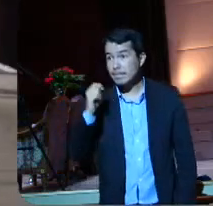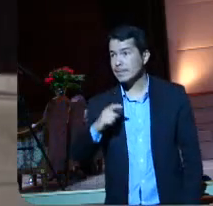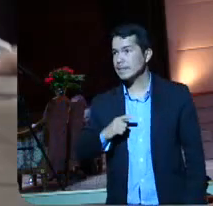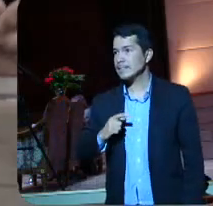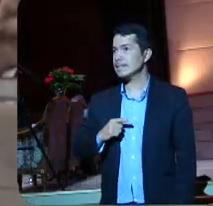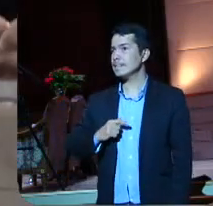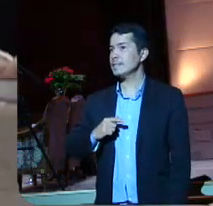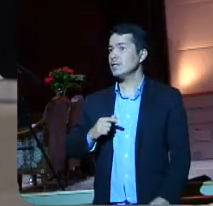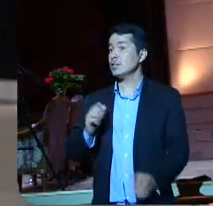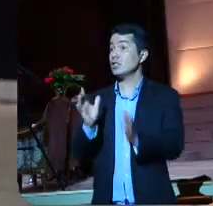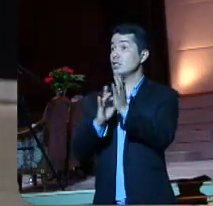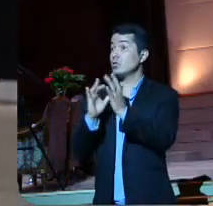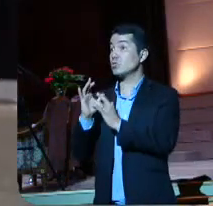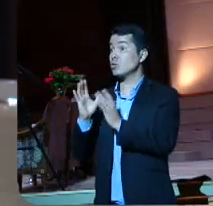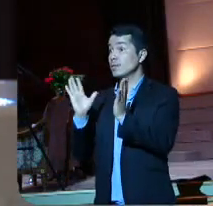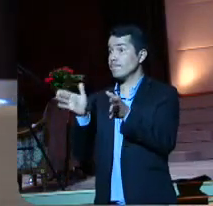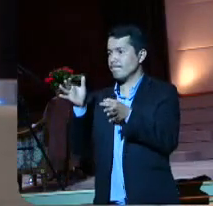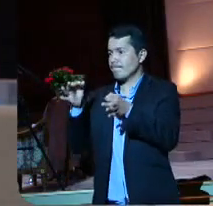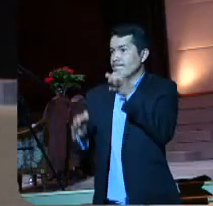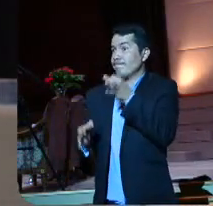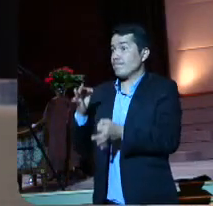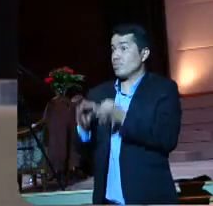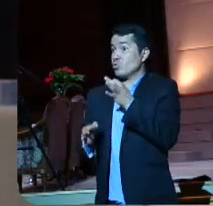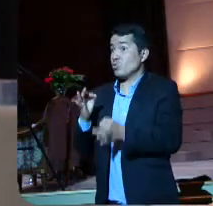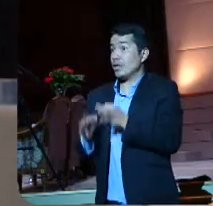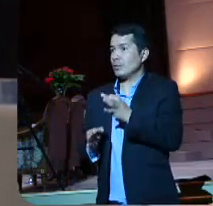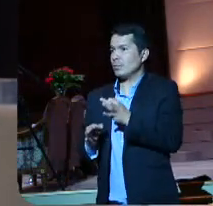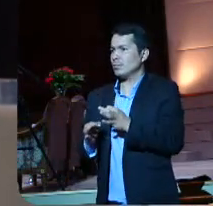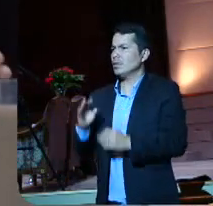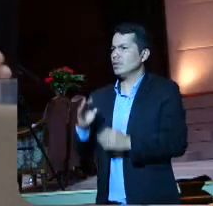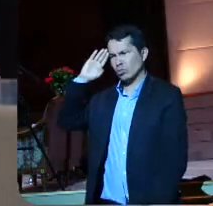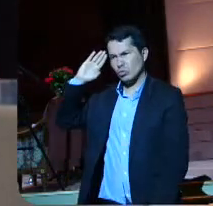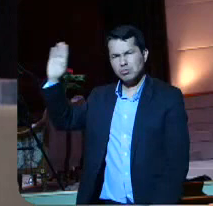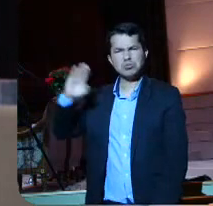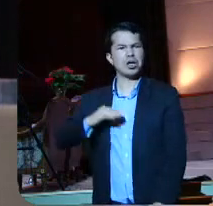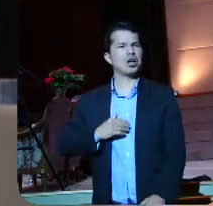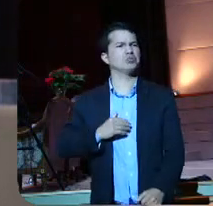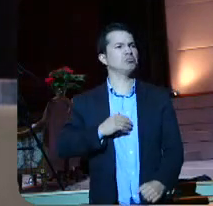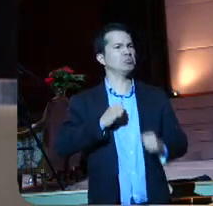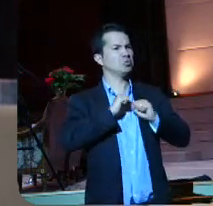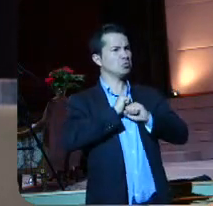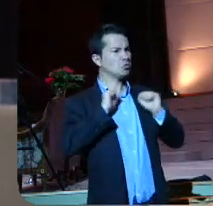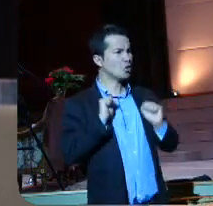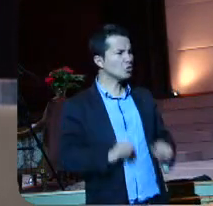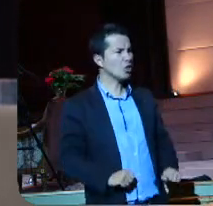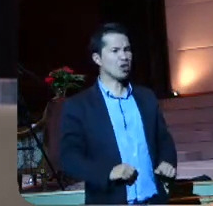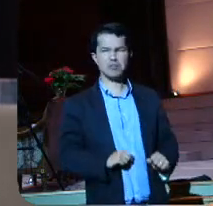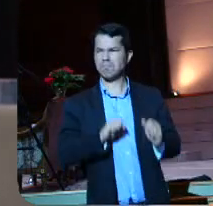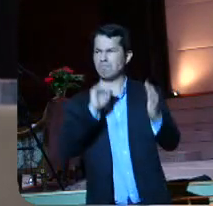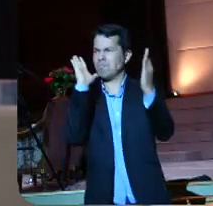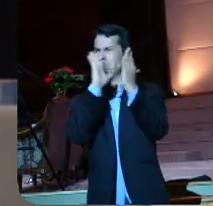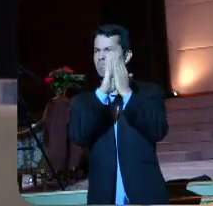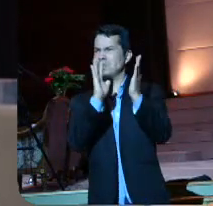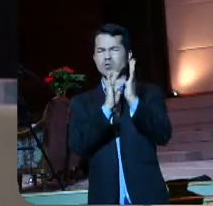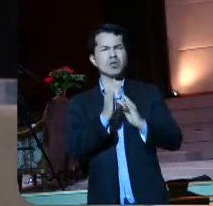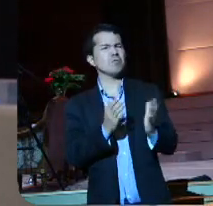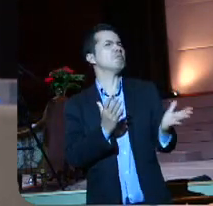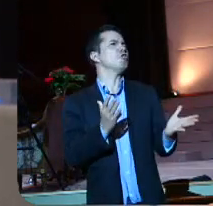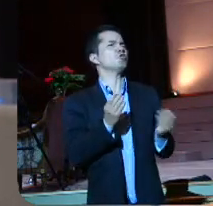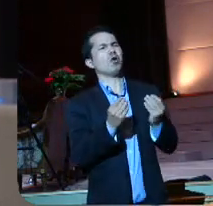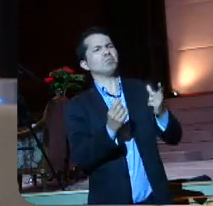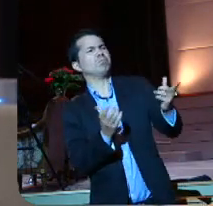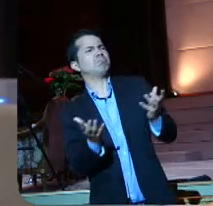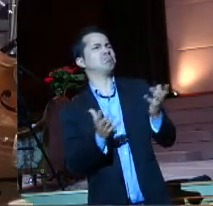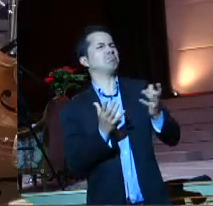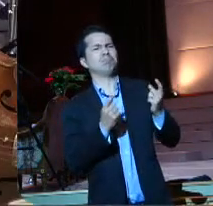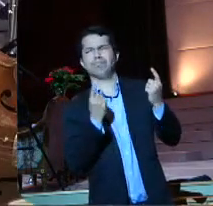está sendo julgado naquela hora, e há tantas coisas acontecendo com ele.